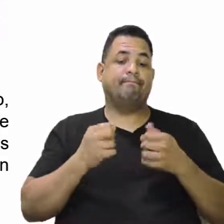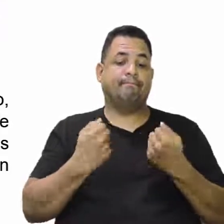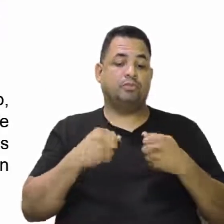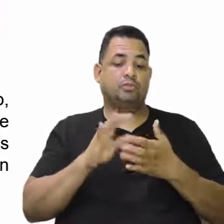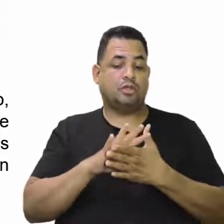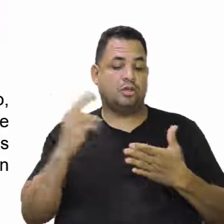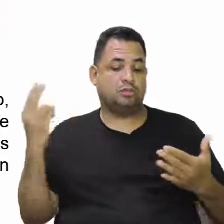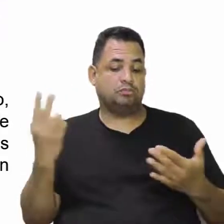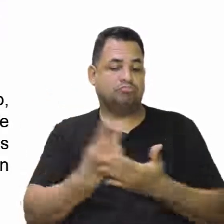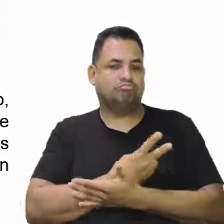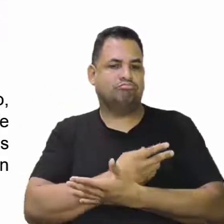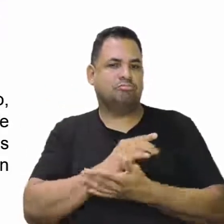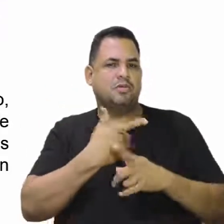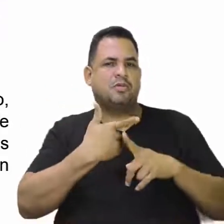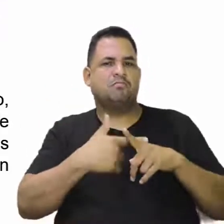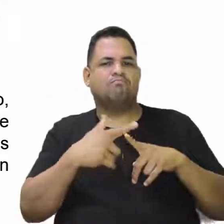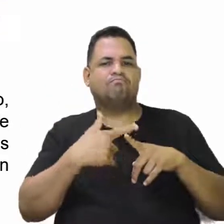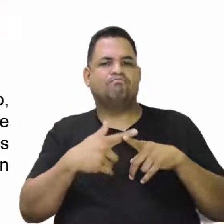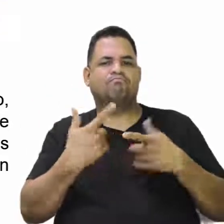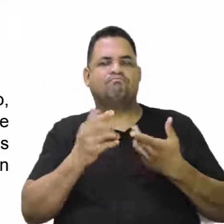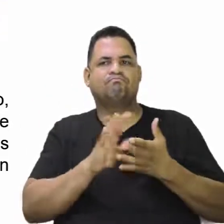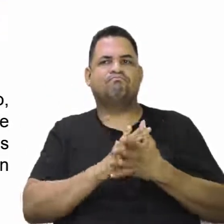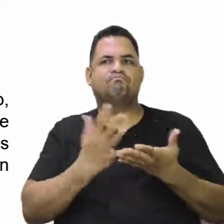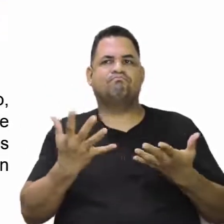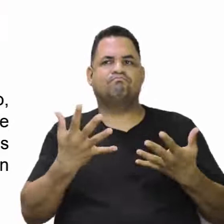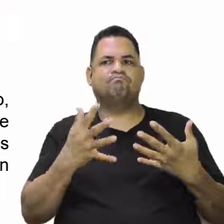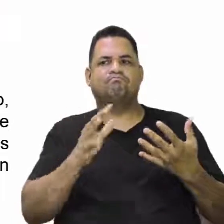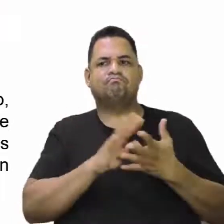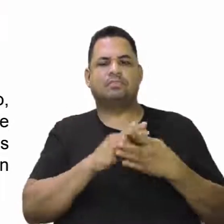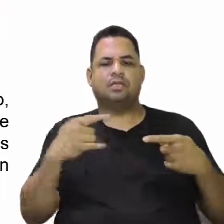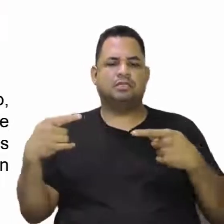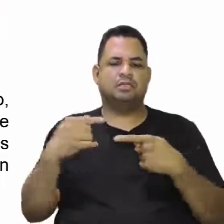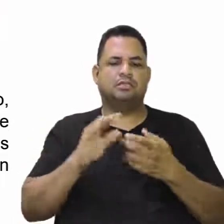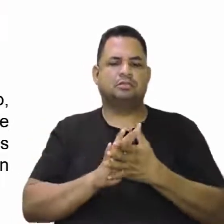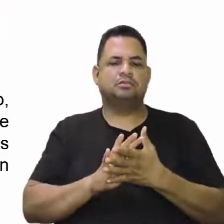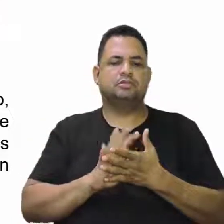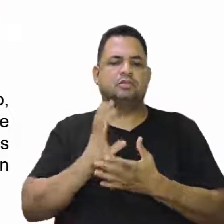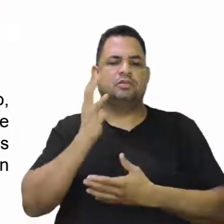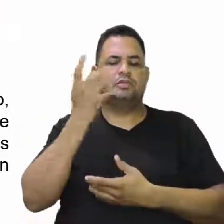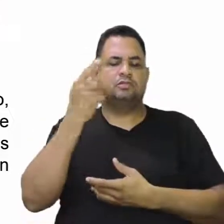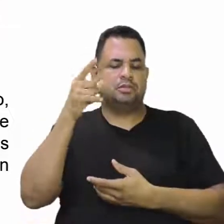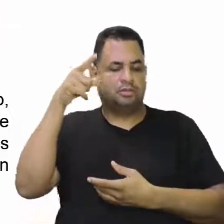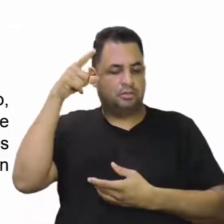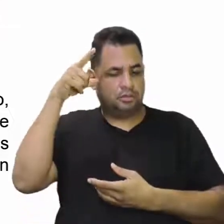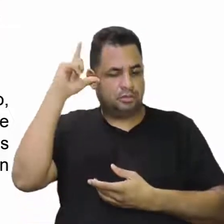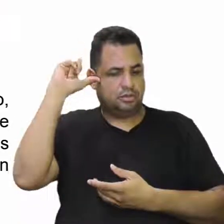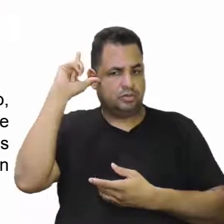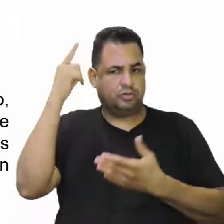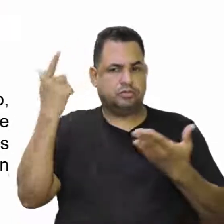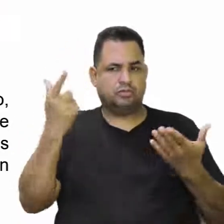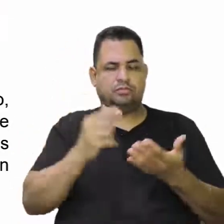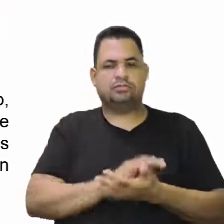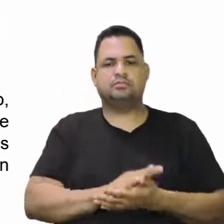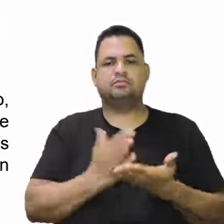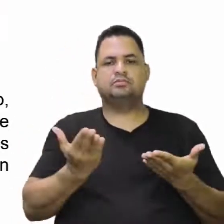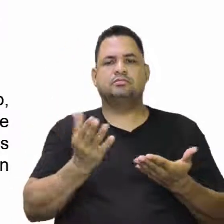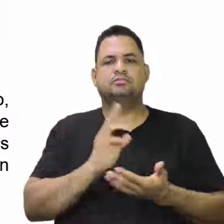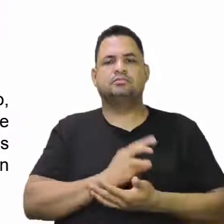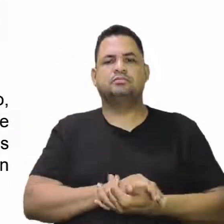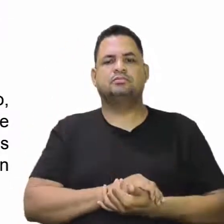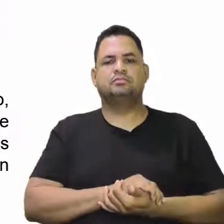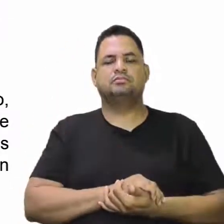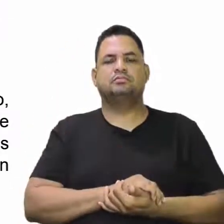Uma tragédia, algo relacionado ao clima de ontem. Isso, mas que tenha provavelmente afetado, senão a gente vai sempre falar